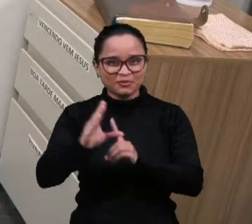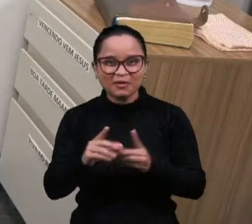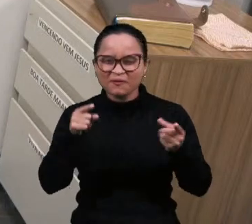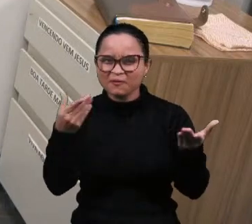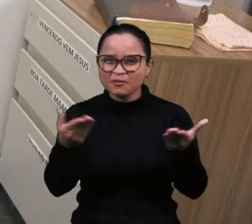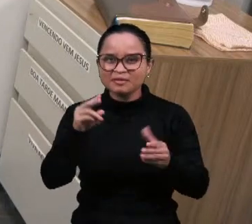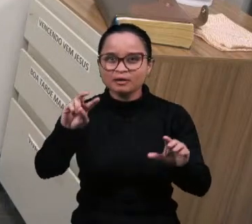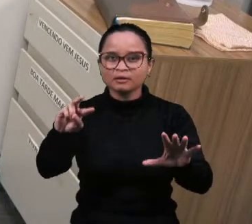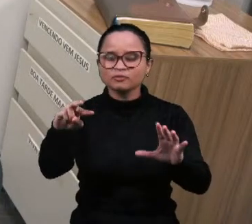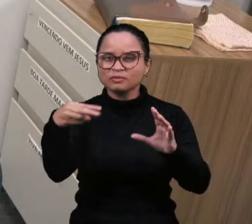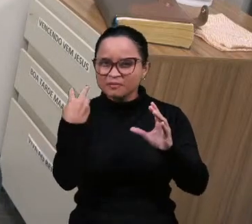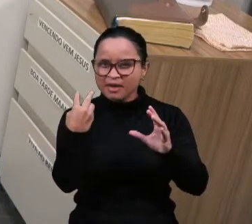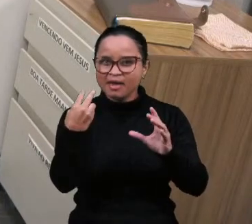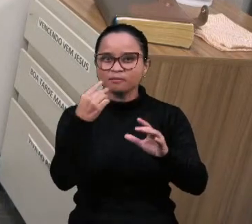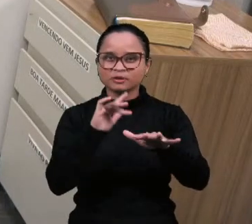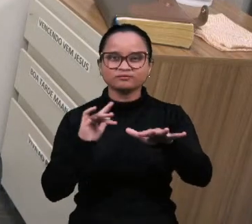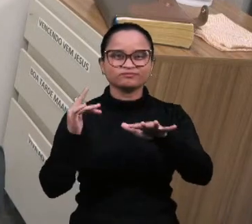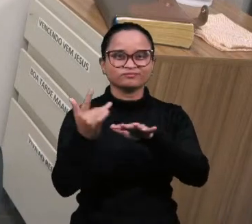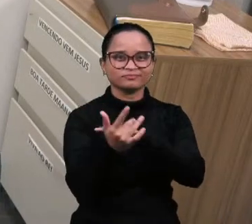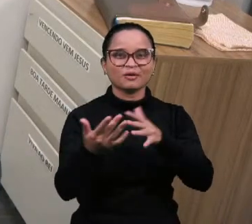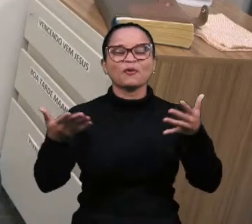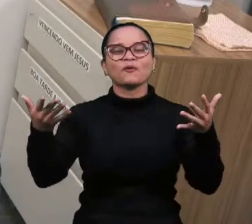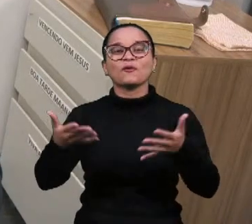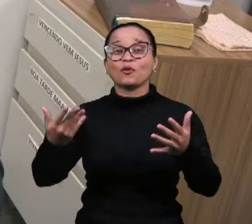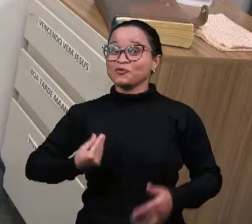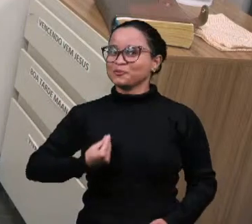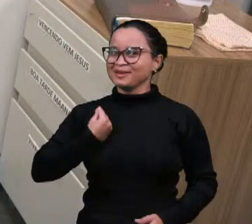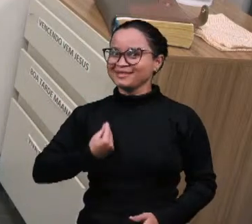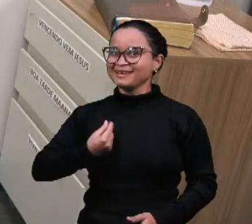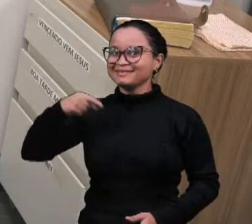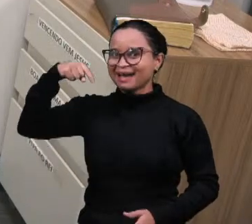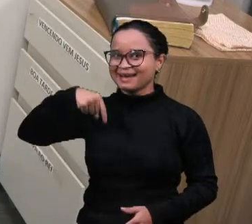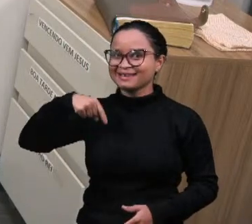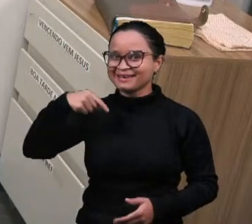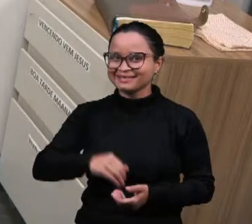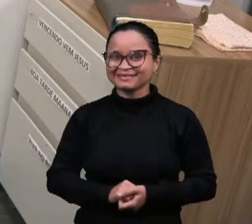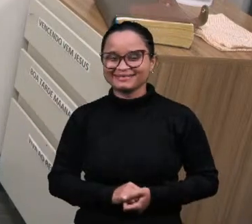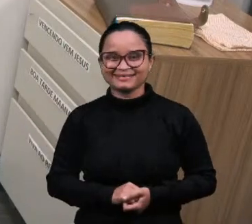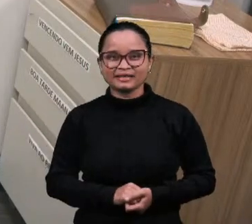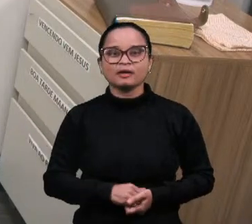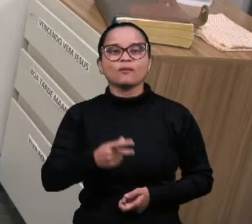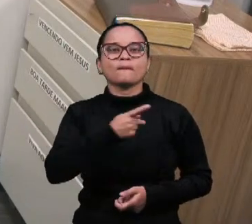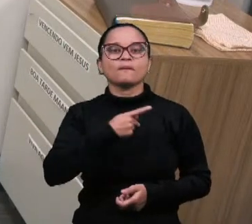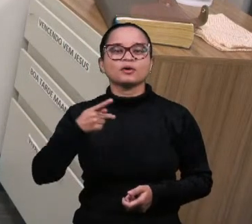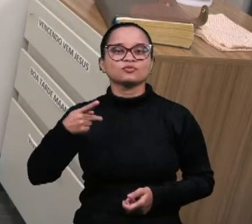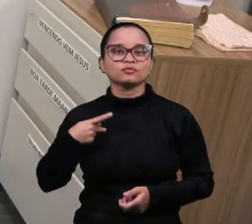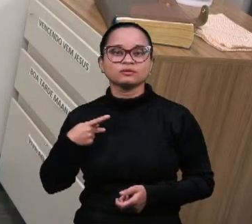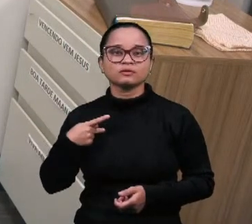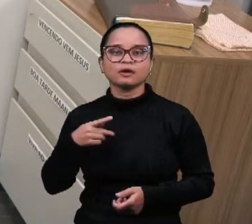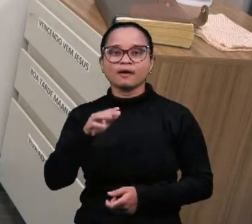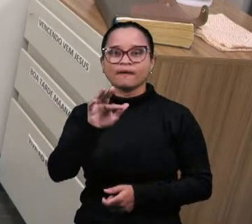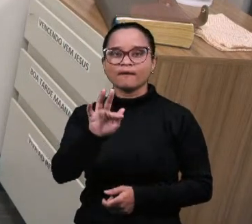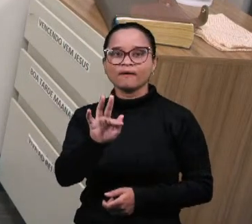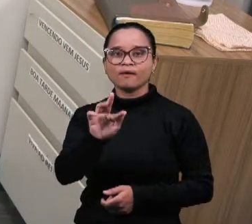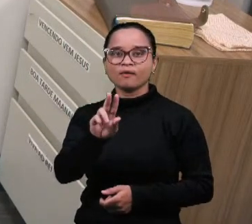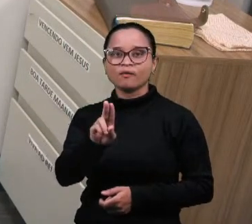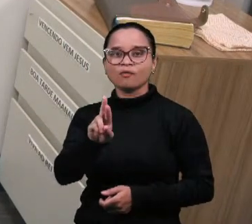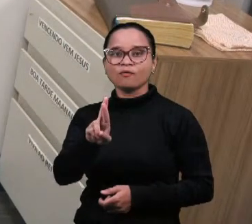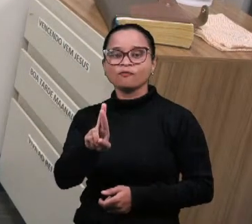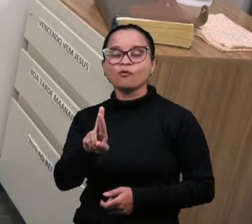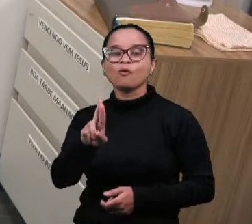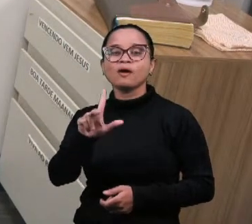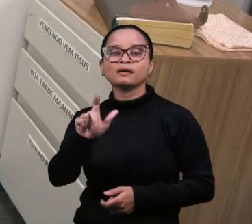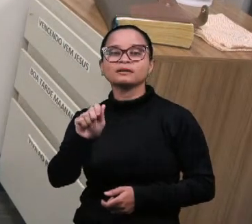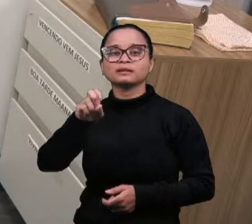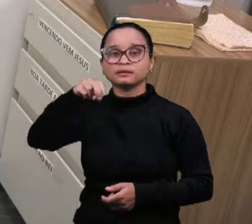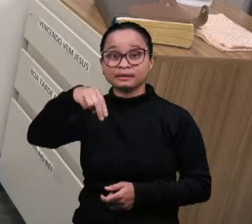plataformas digitais, hoje ao vivo, hein? Nós estamos ao vivo, nós estamos aqui com o pastor Furlan Almeida, ele que está à